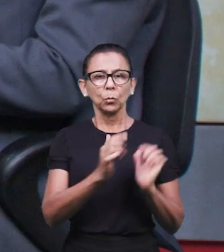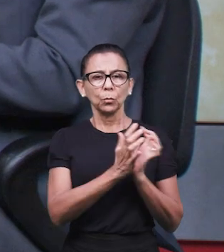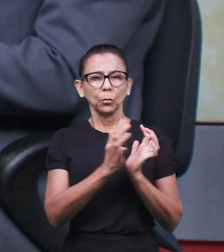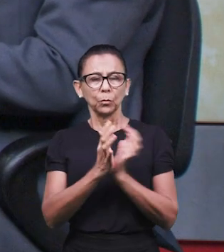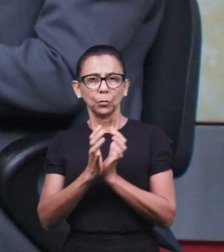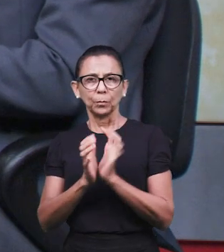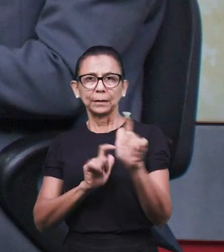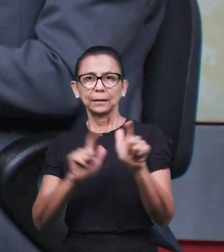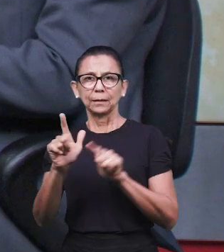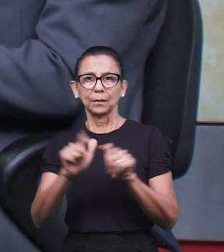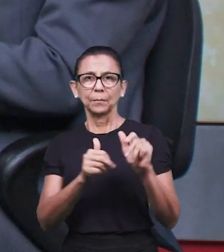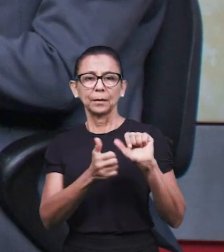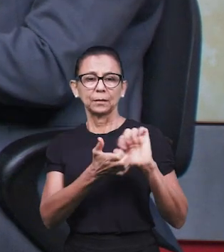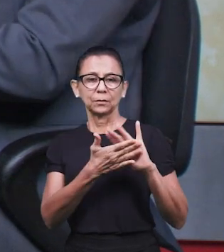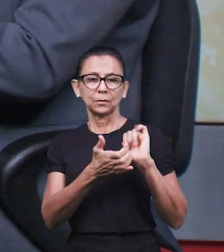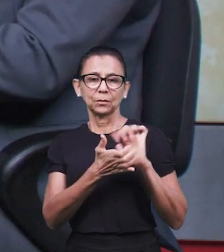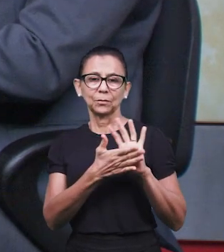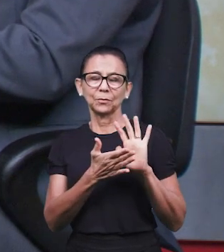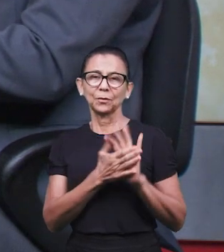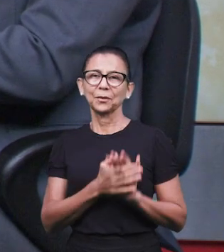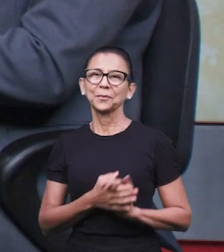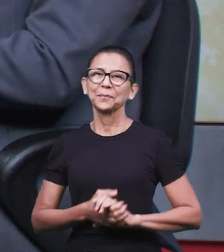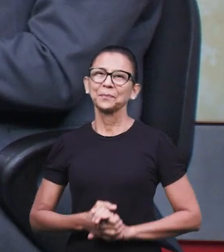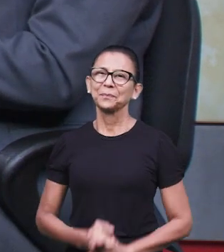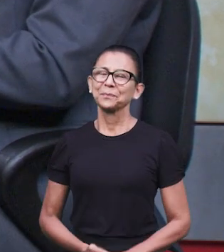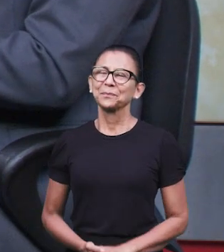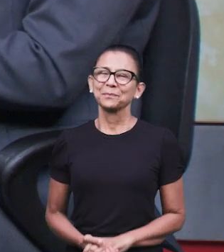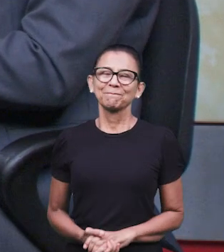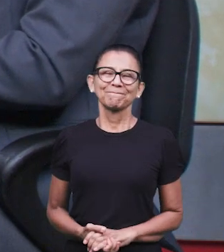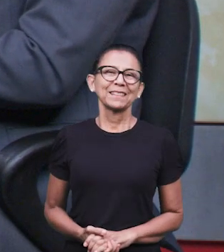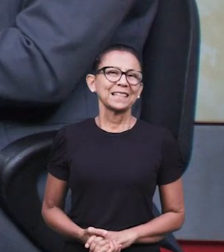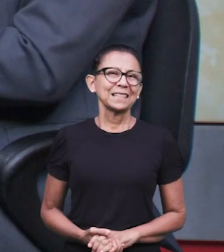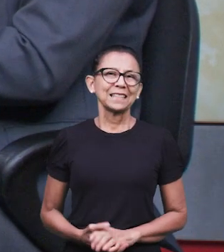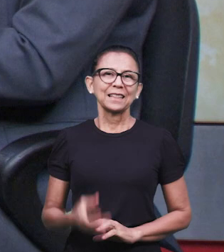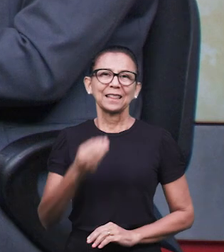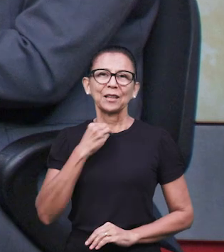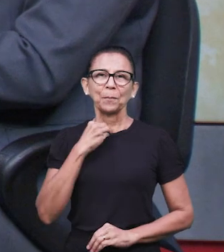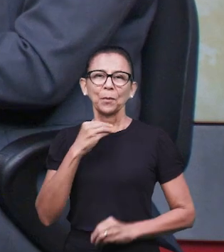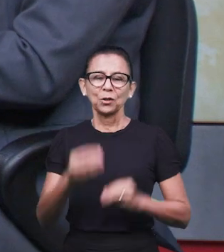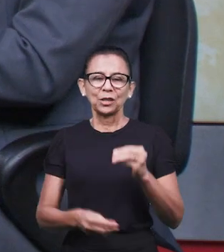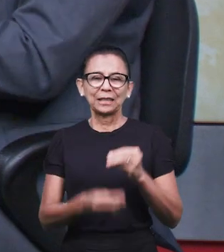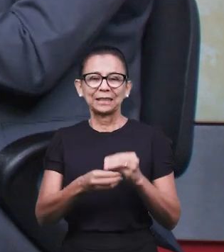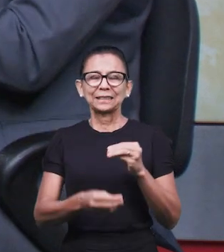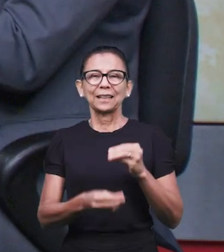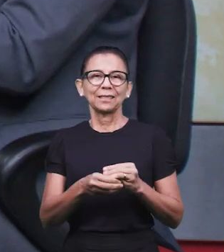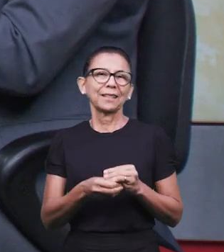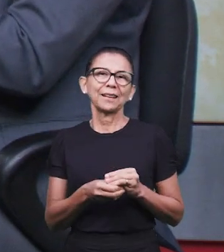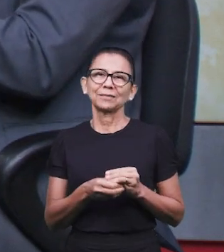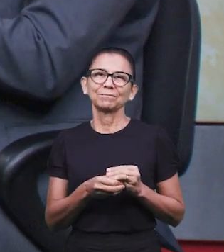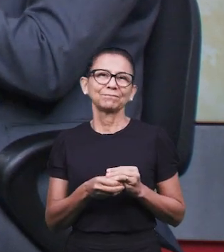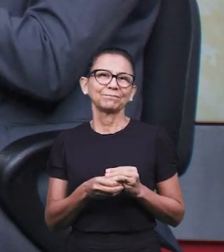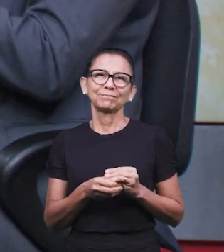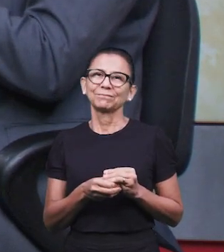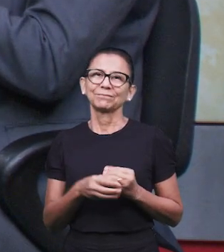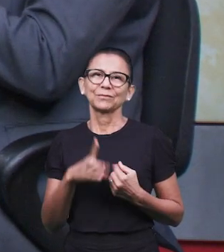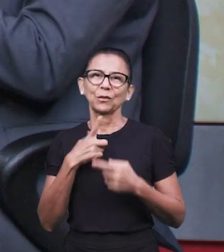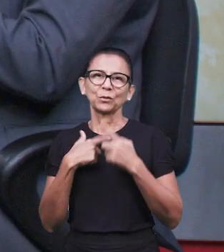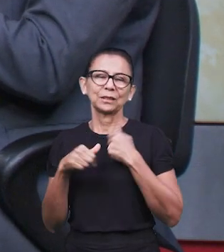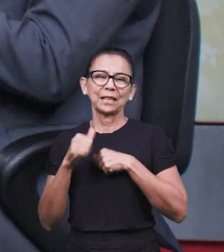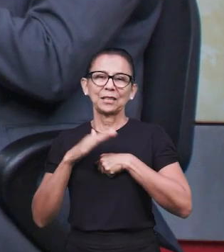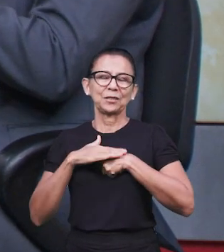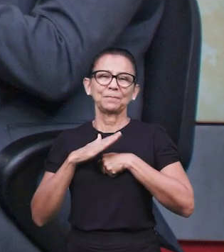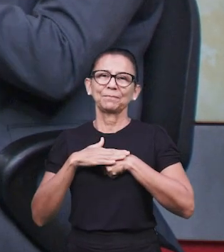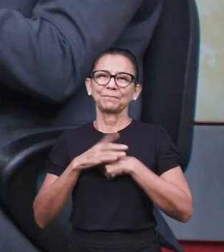louvor, você não pode querer encaixar o que você quer, porque todo louvor tem como é um momento, e aí é muito o Senhor